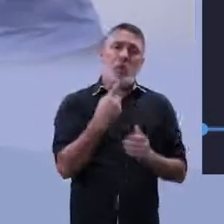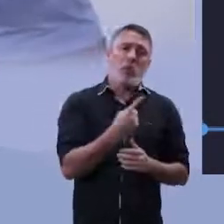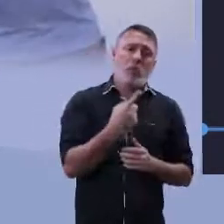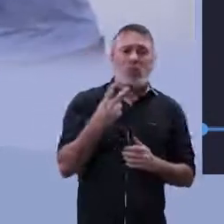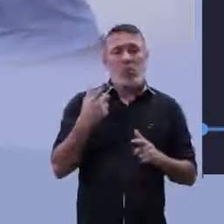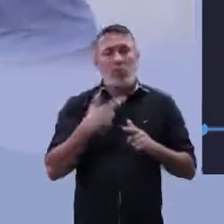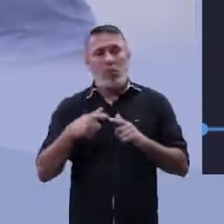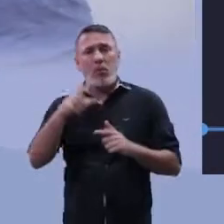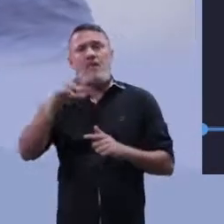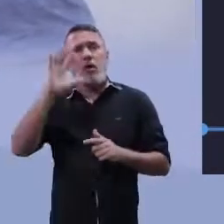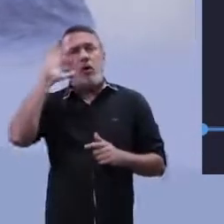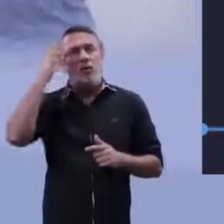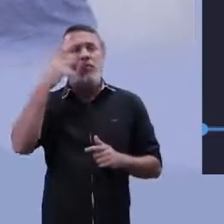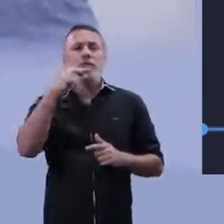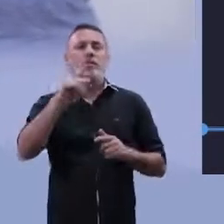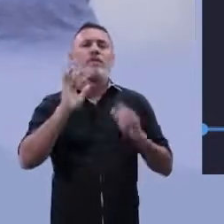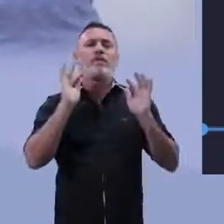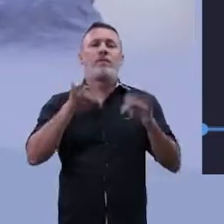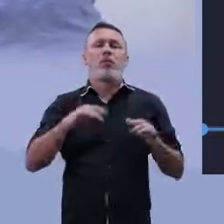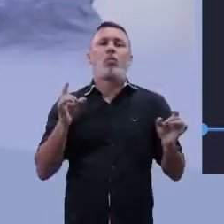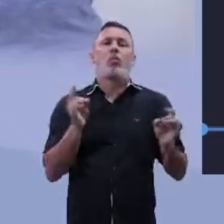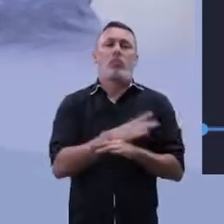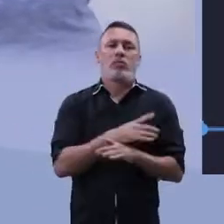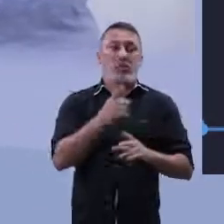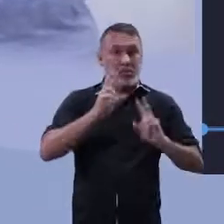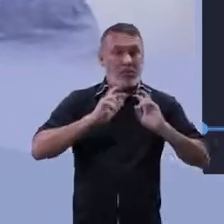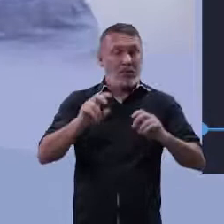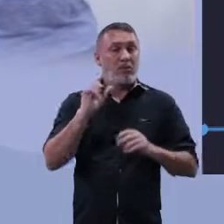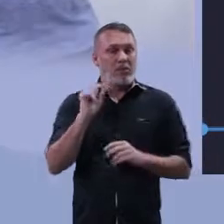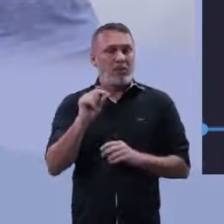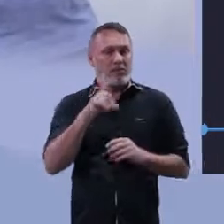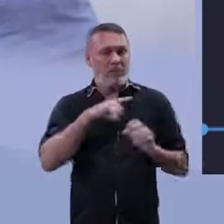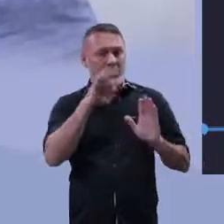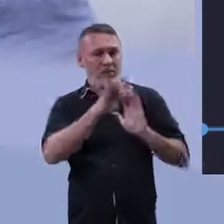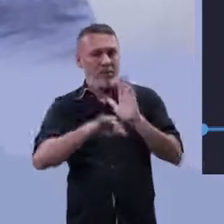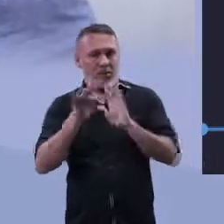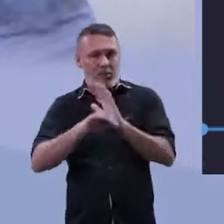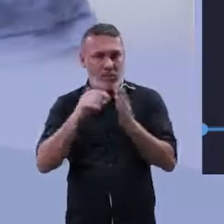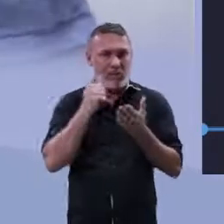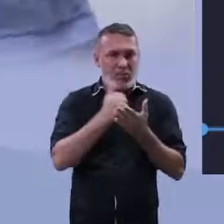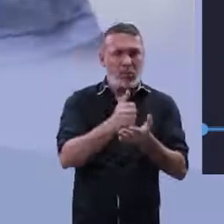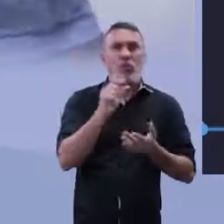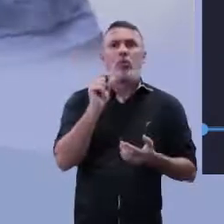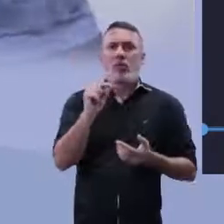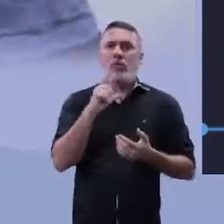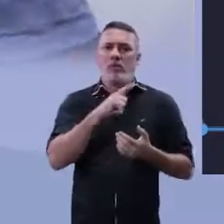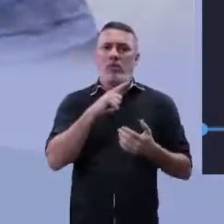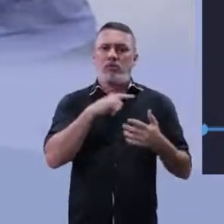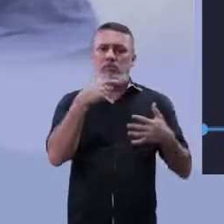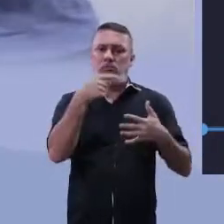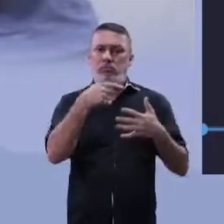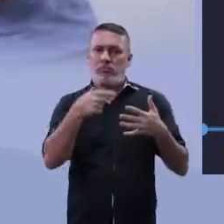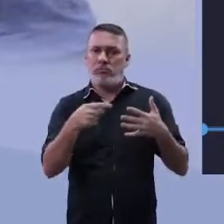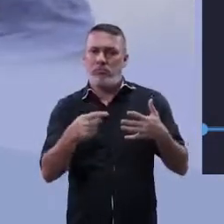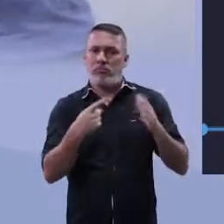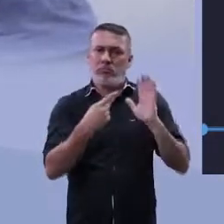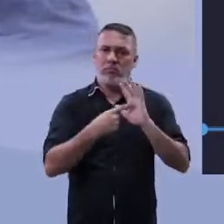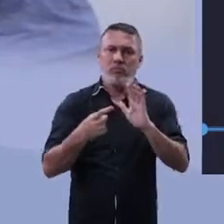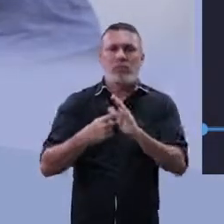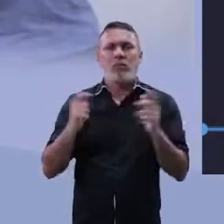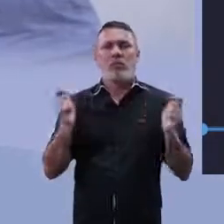dois problemas para você resolver ali a sua conclusão. E perceberam que o texto de apoio trouxe